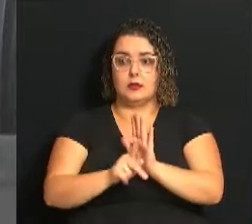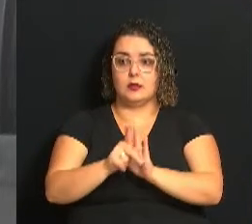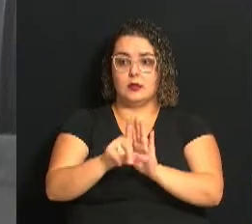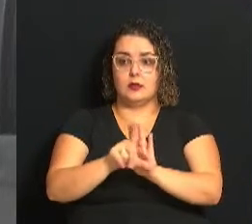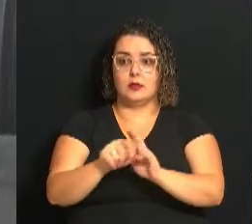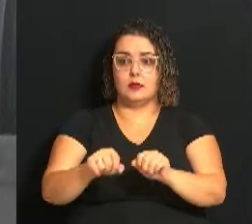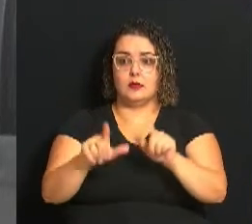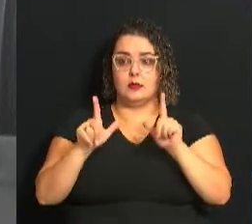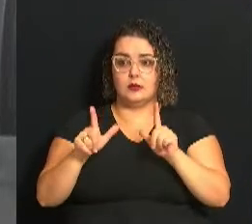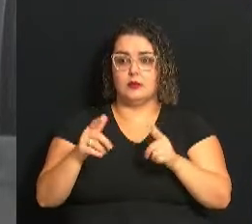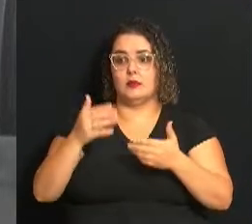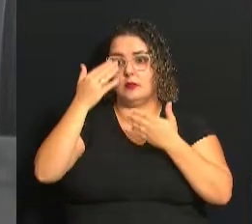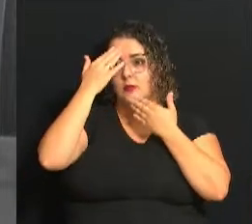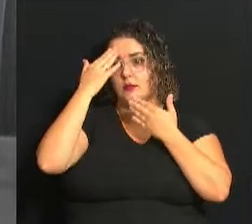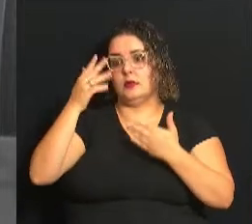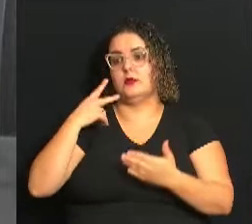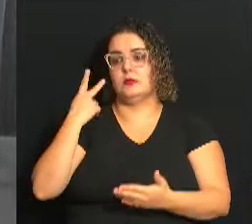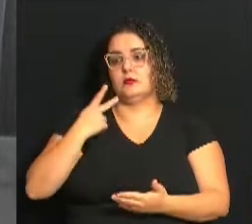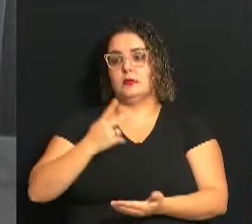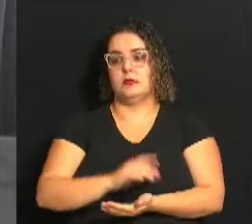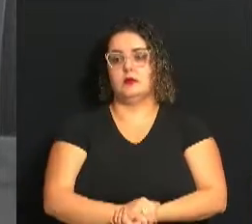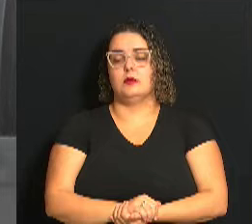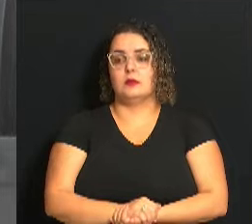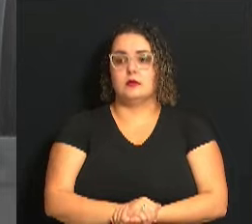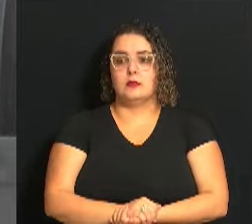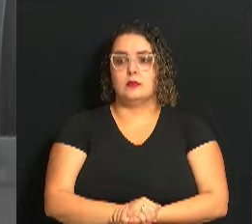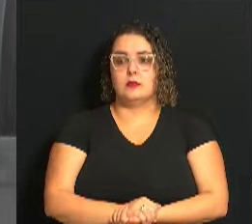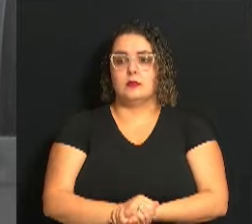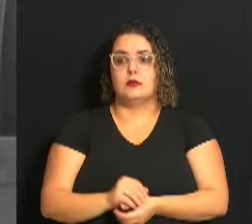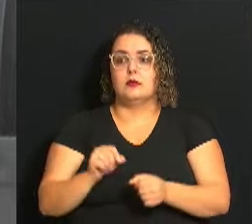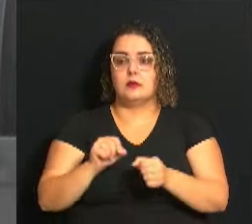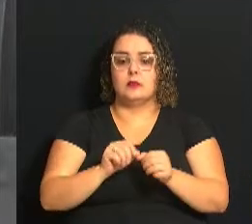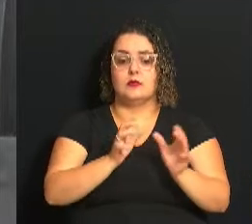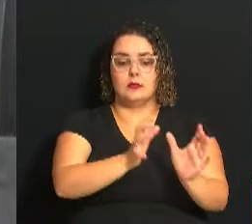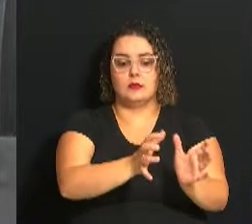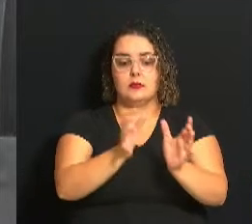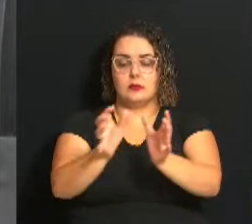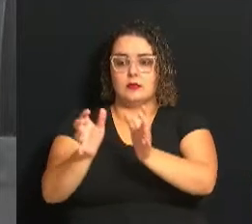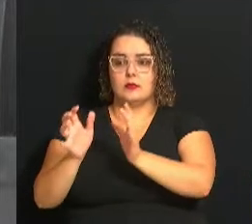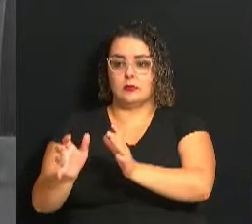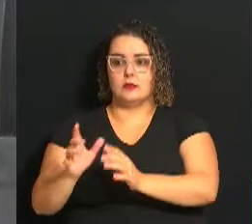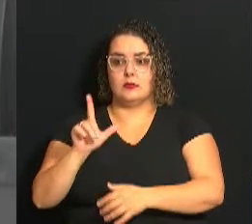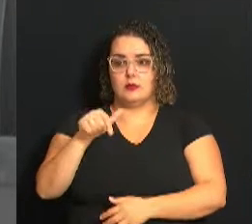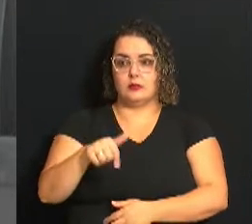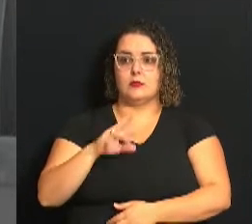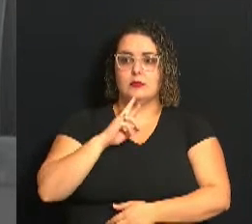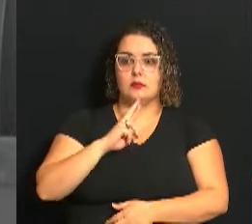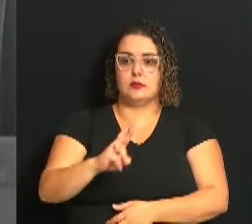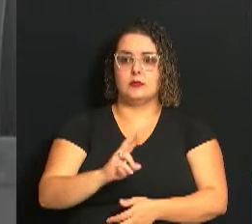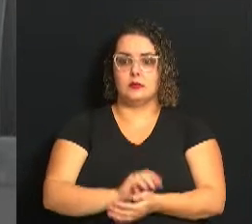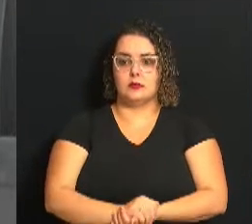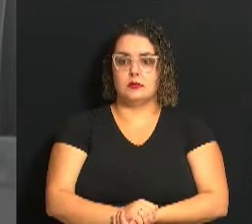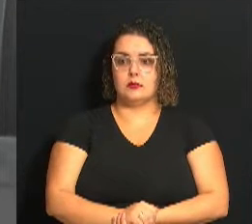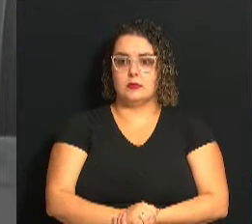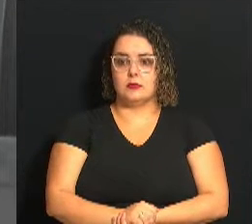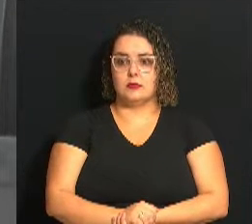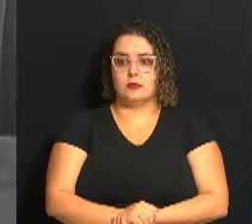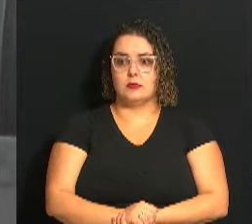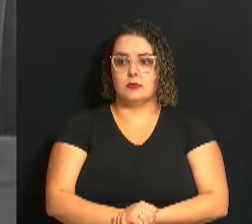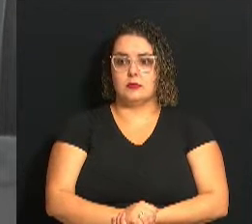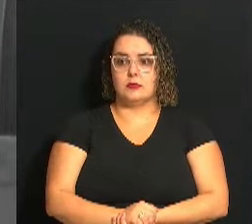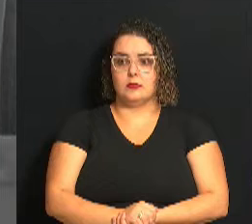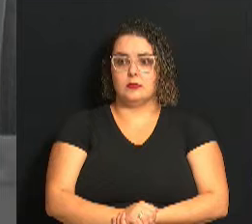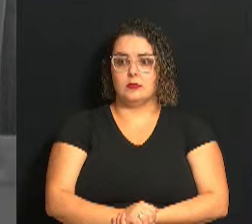Muito obrigado, vereador. A gente vai fazer as perguntas em blocos, depois eles respondem. Por gentileza, se puder.